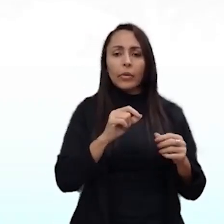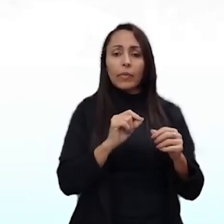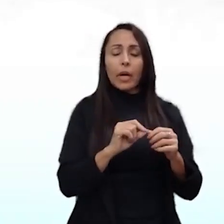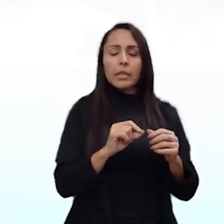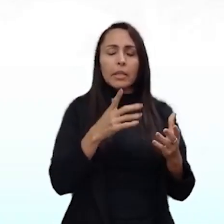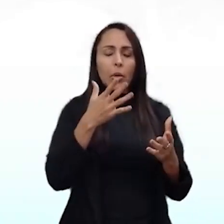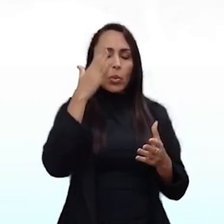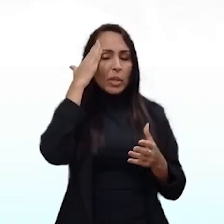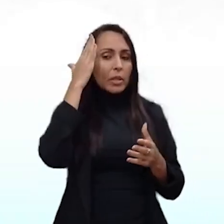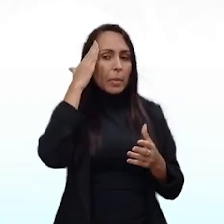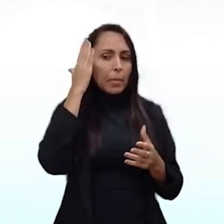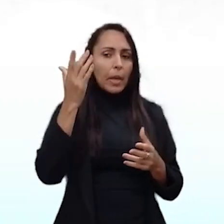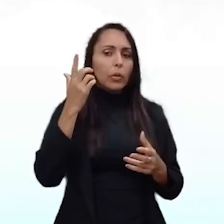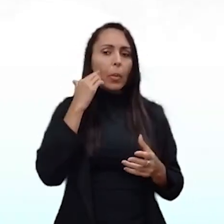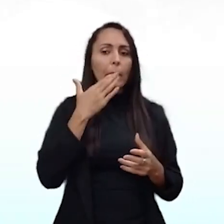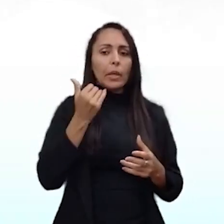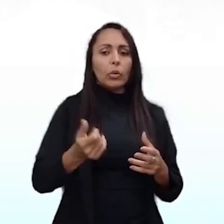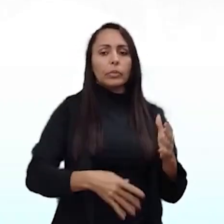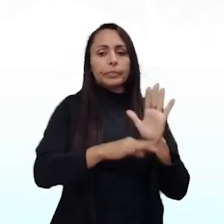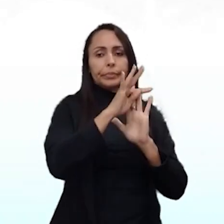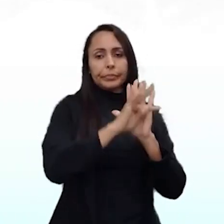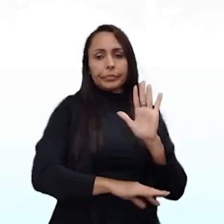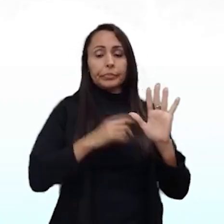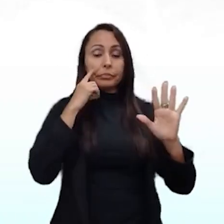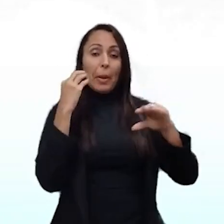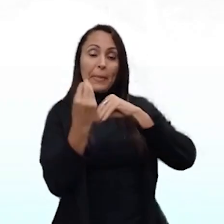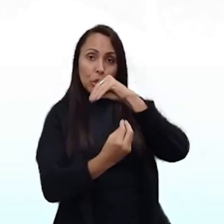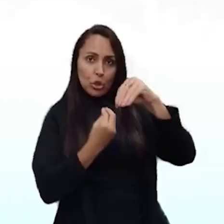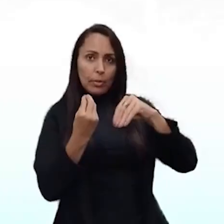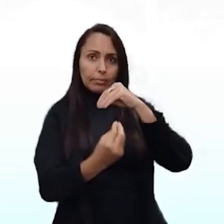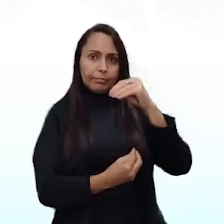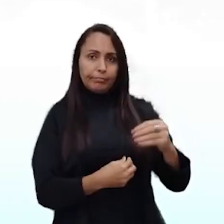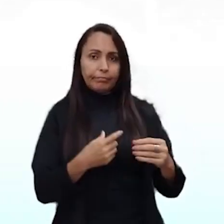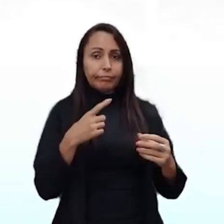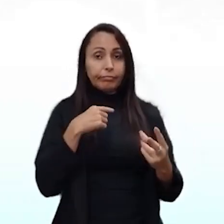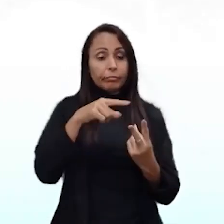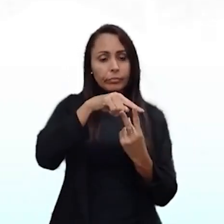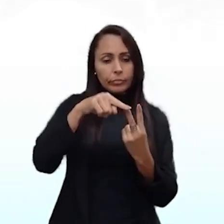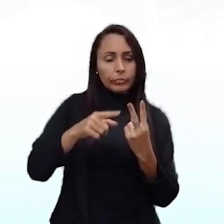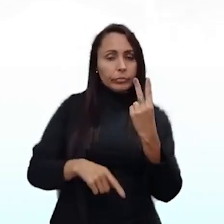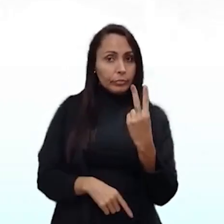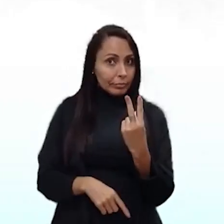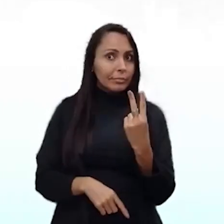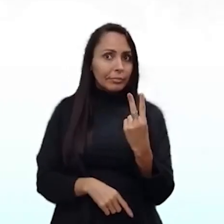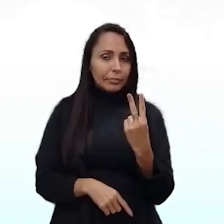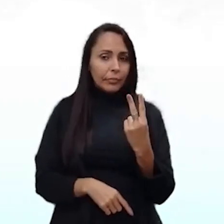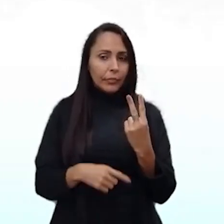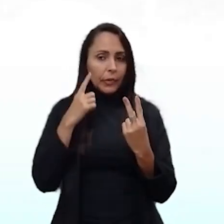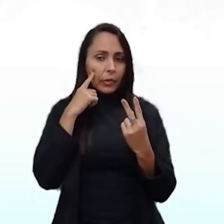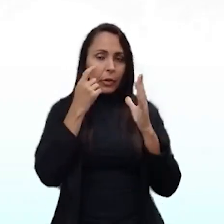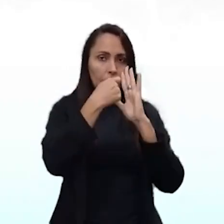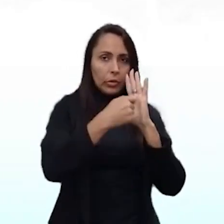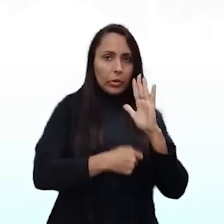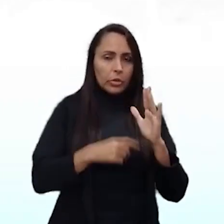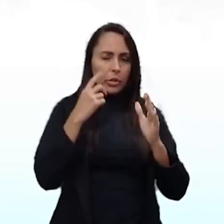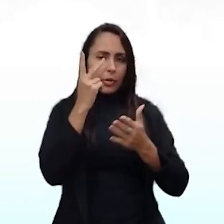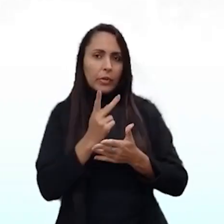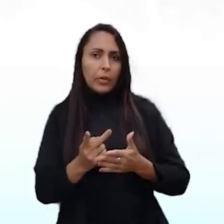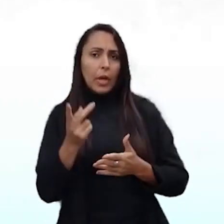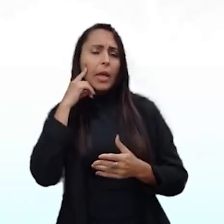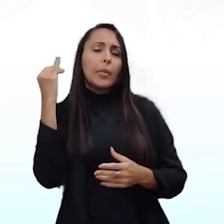a interpretação desses textos com a linguagem mista, no caso, o texto multimodal, é importante que